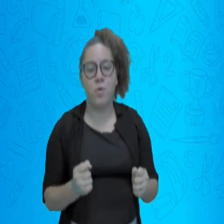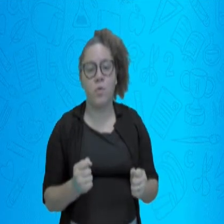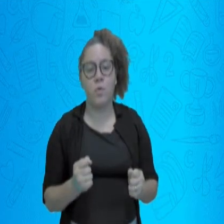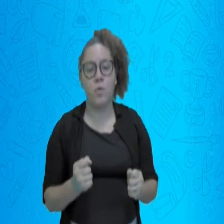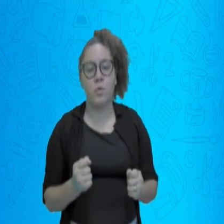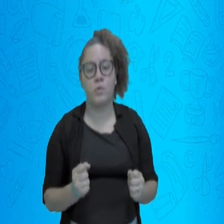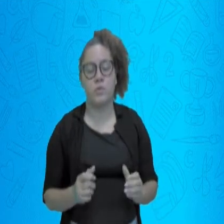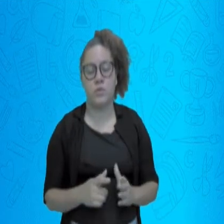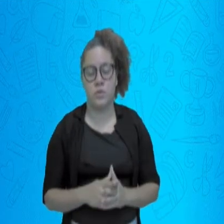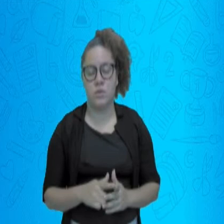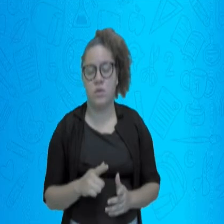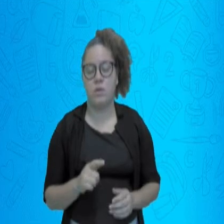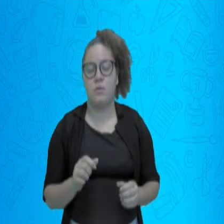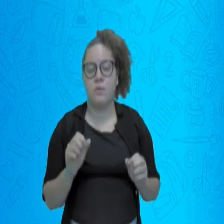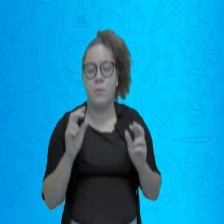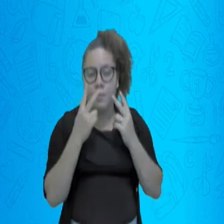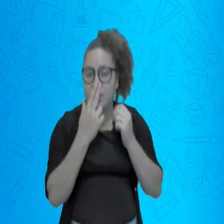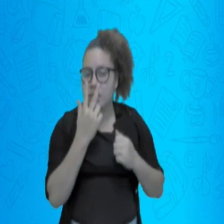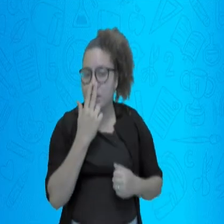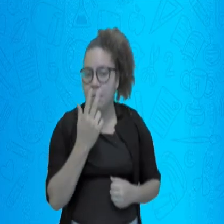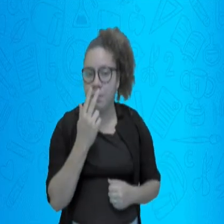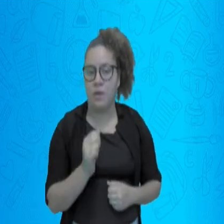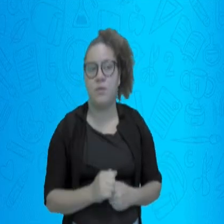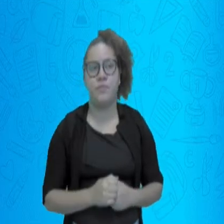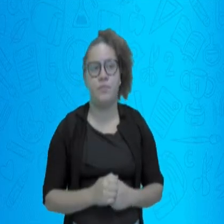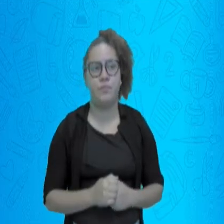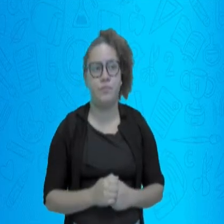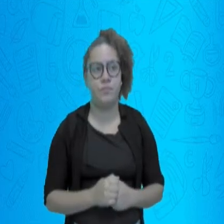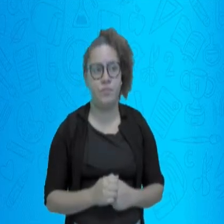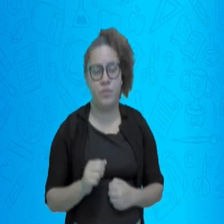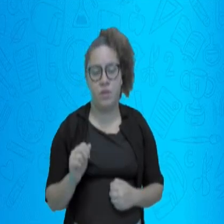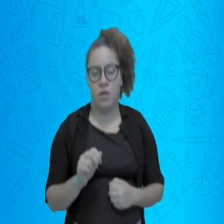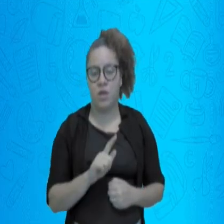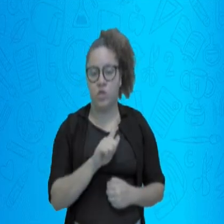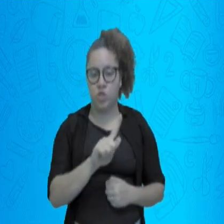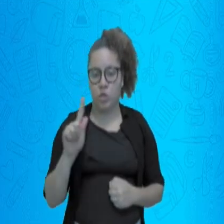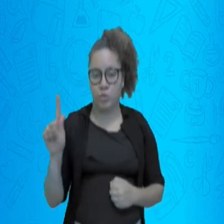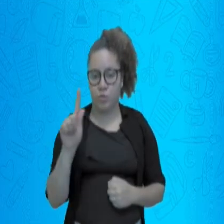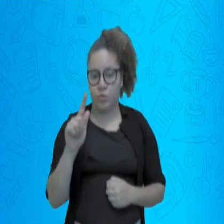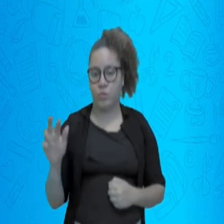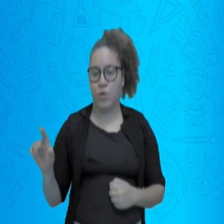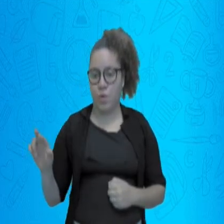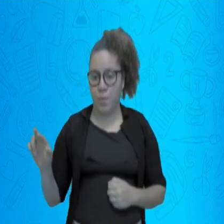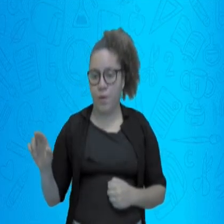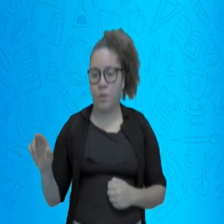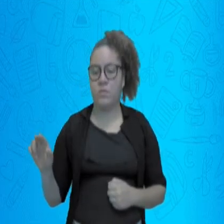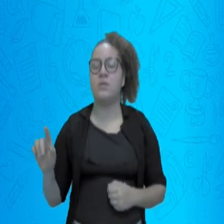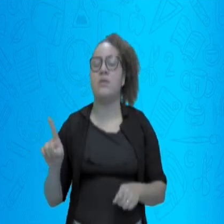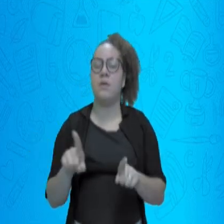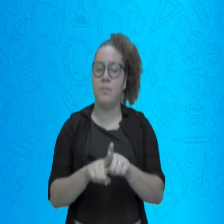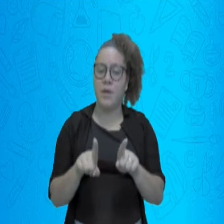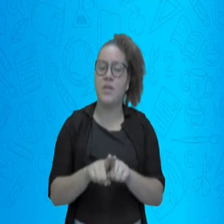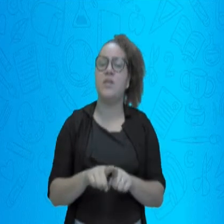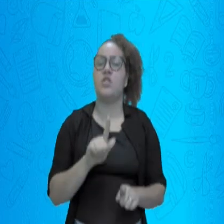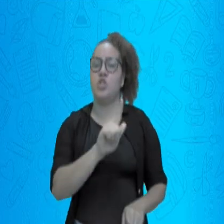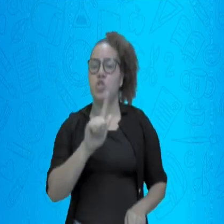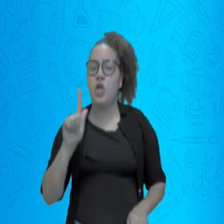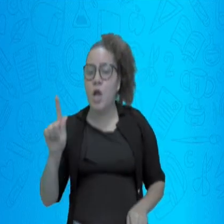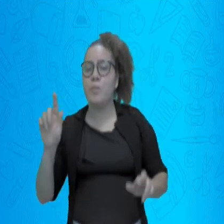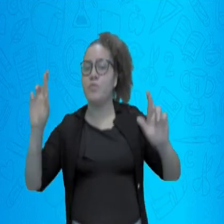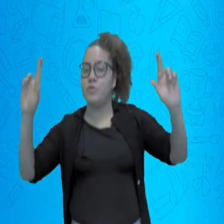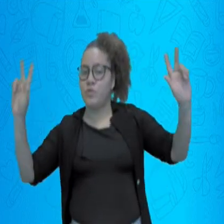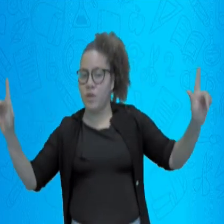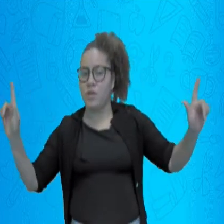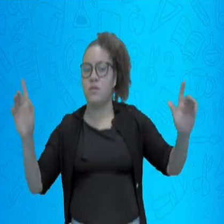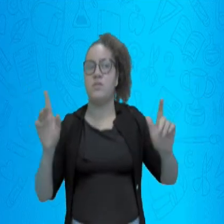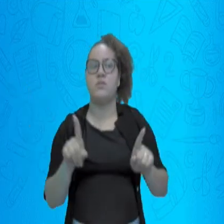mais evidentes em irmãos gêmeos. Por exemplo, mas há casos em que os gêmeos também são diferentes. Como falamos no início